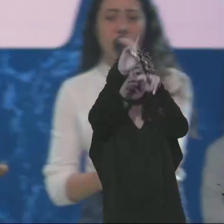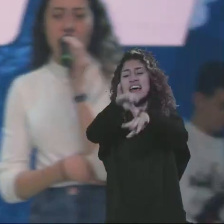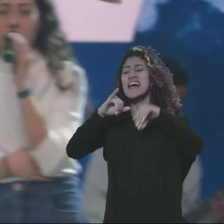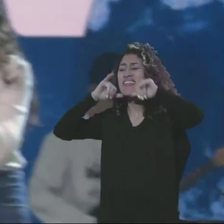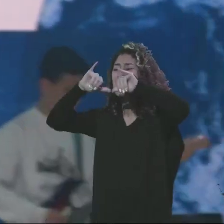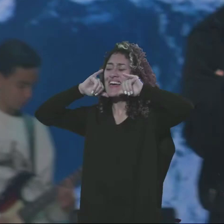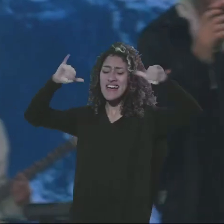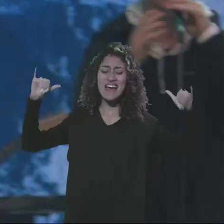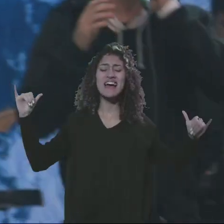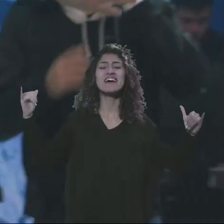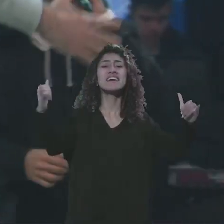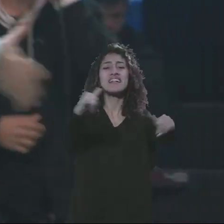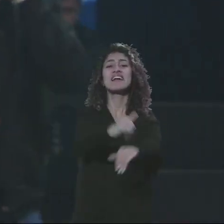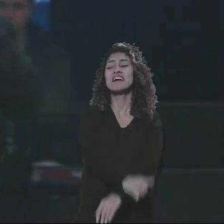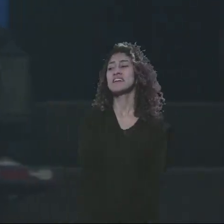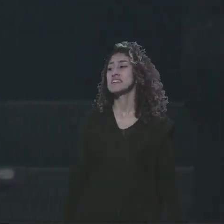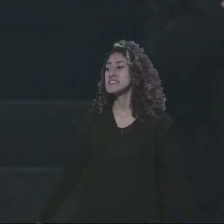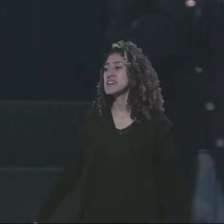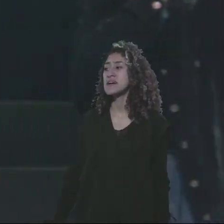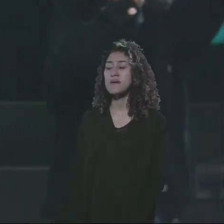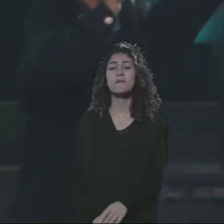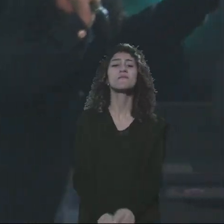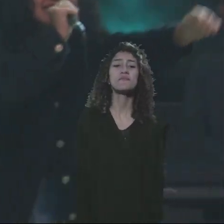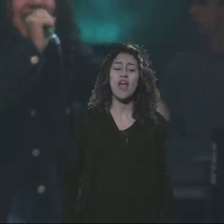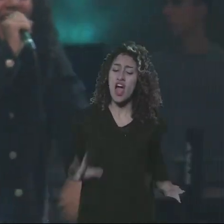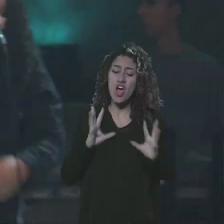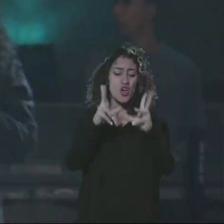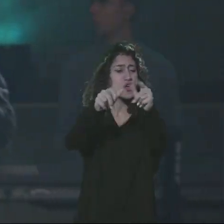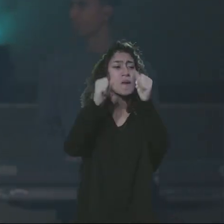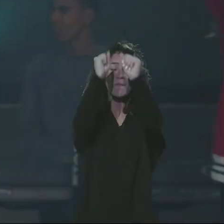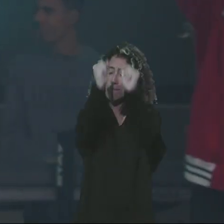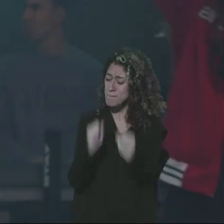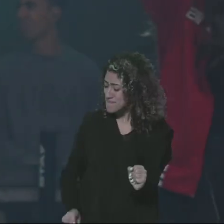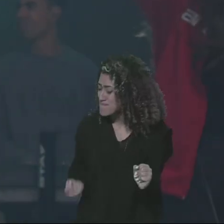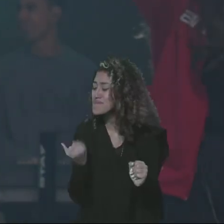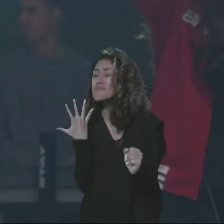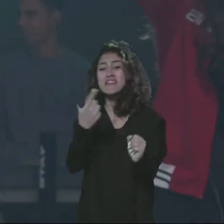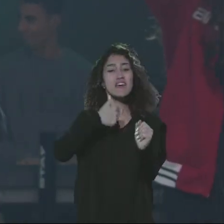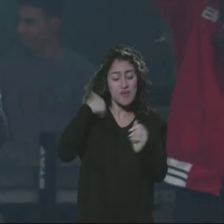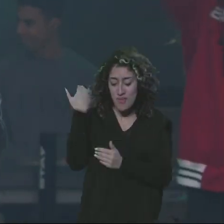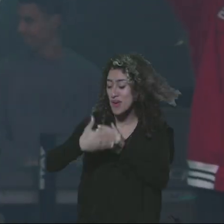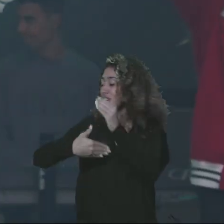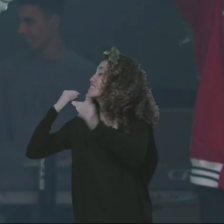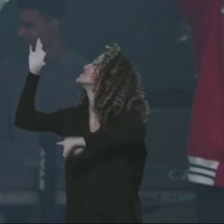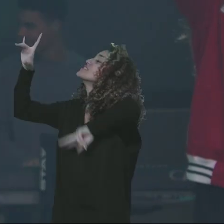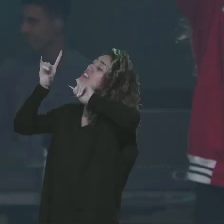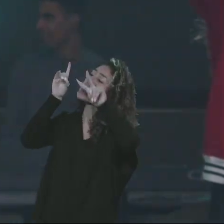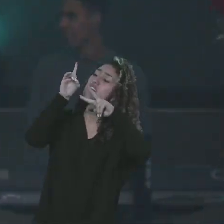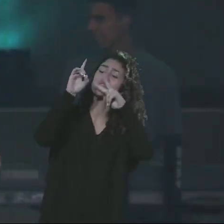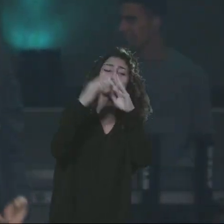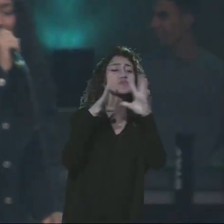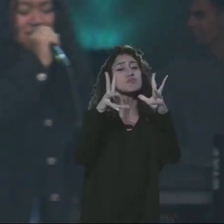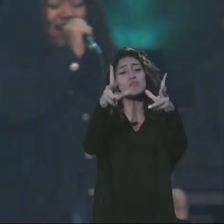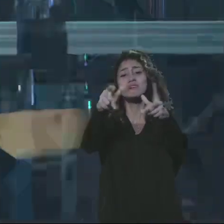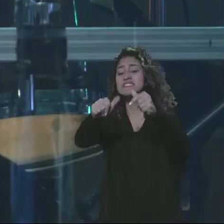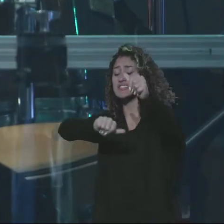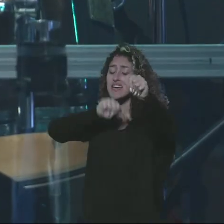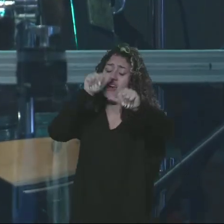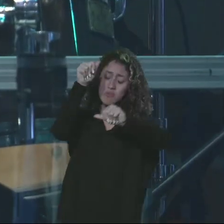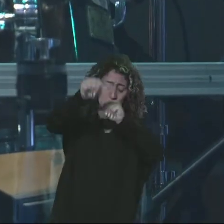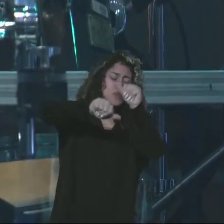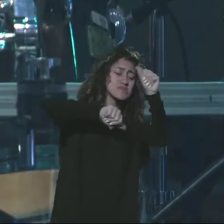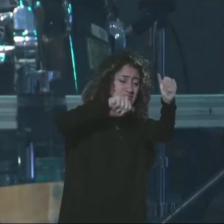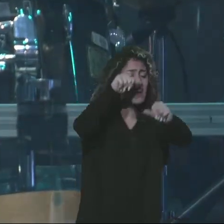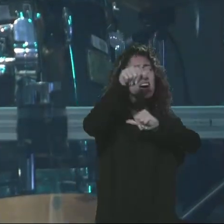Declara isso, o Senhor vai nos visitar. Pode até passar, eu continuo olhando para Ti. Tudo pode